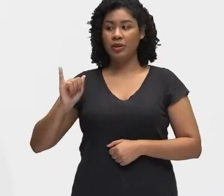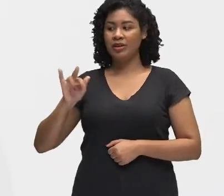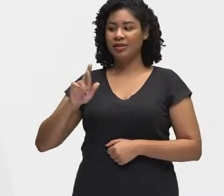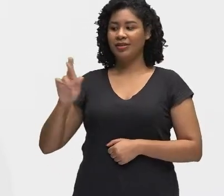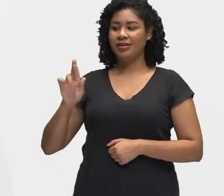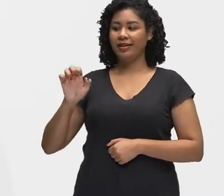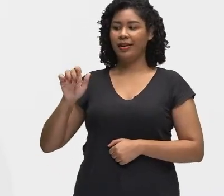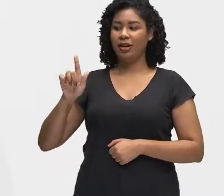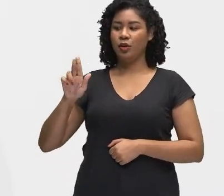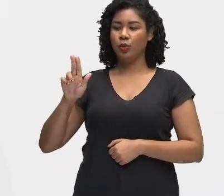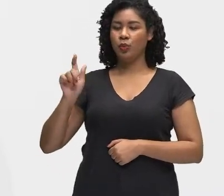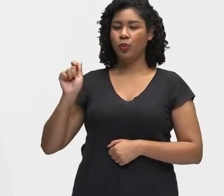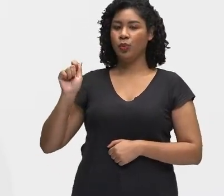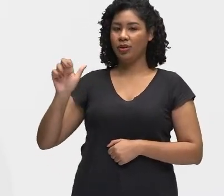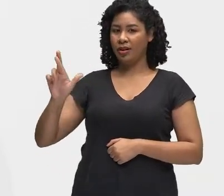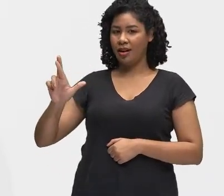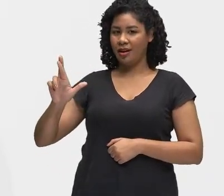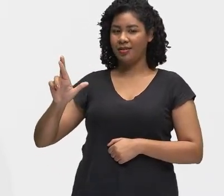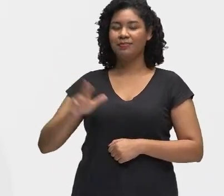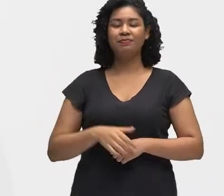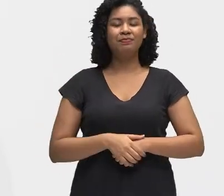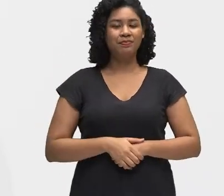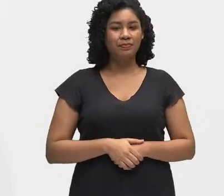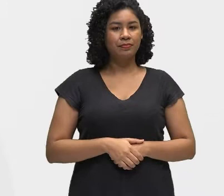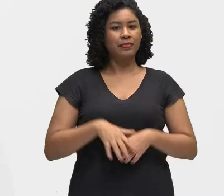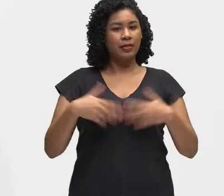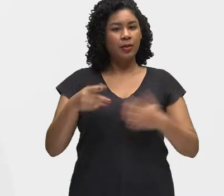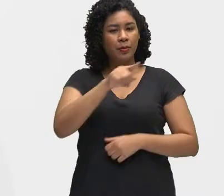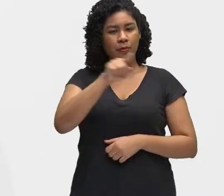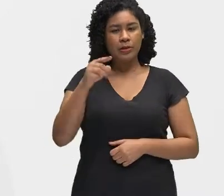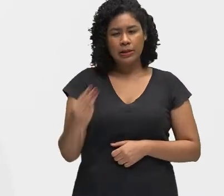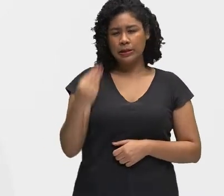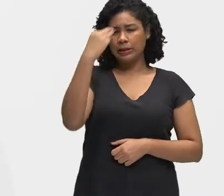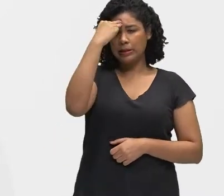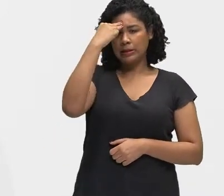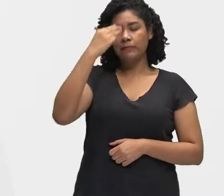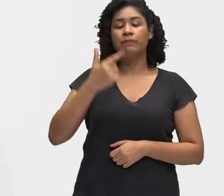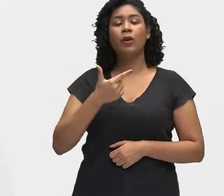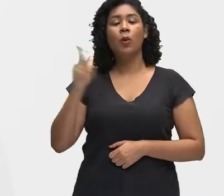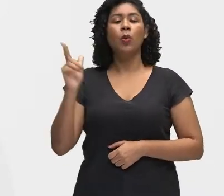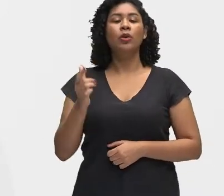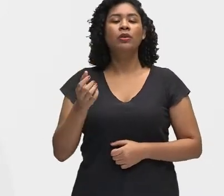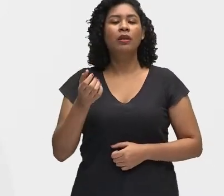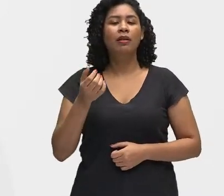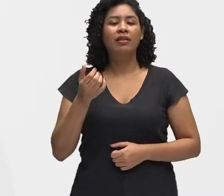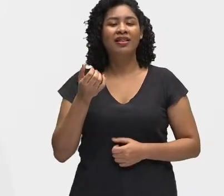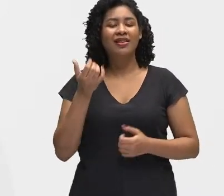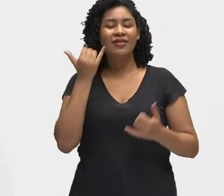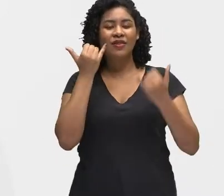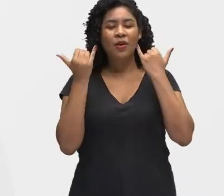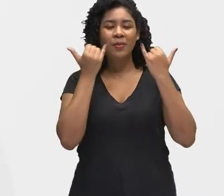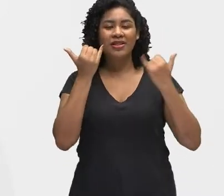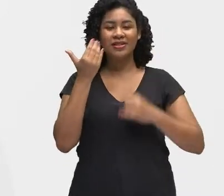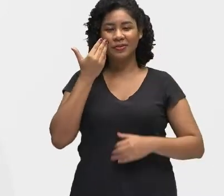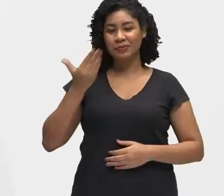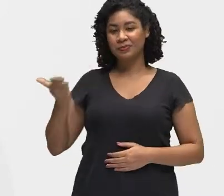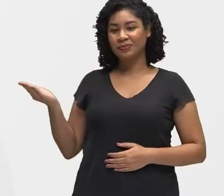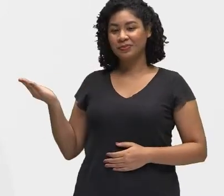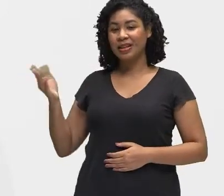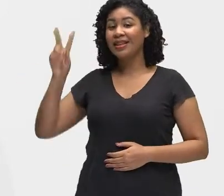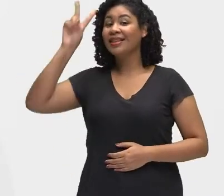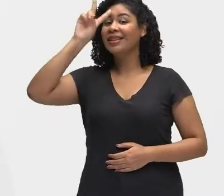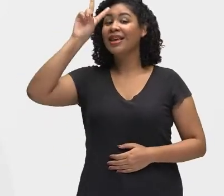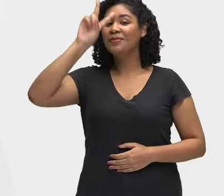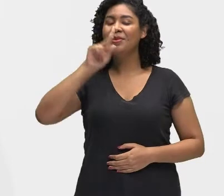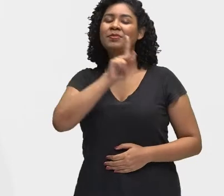irregulares. Então, só para reforçar um pouquinho mais sobre eles, vamos ver aí a próxima informação. Olha só, lembram-se do que a